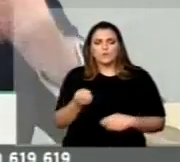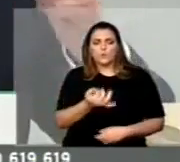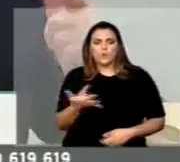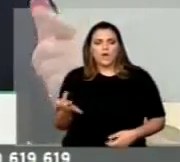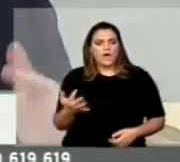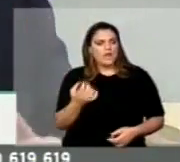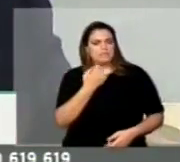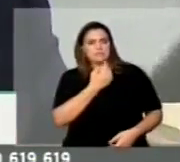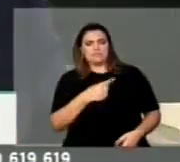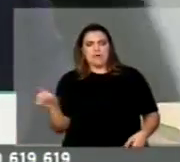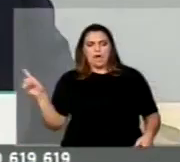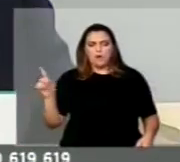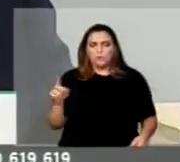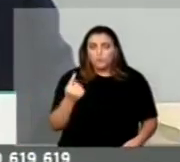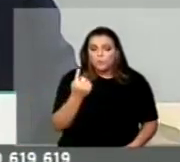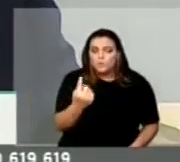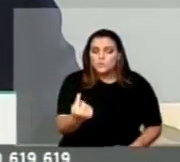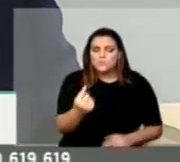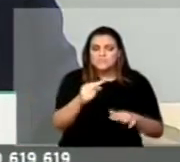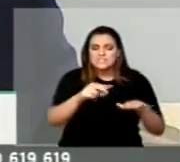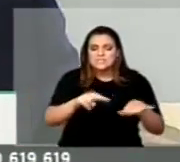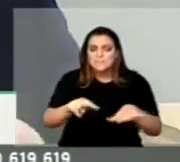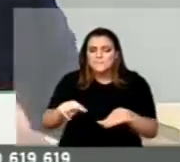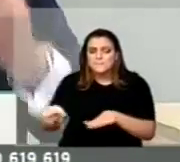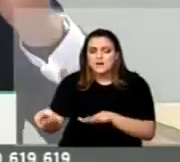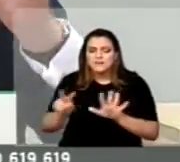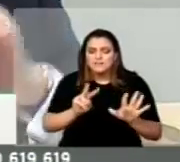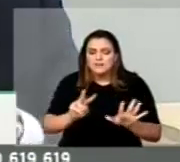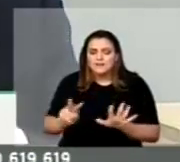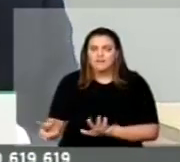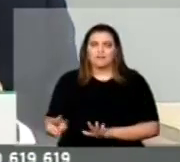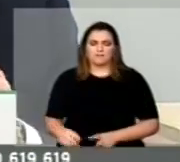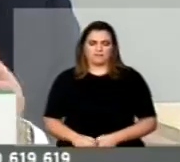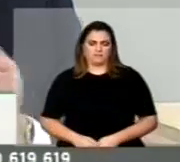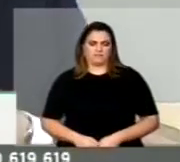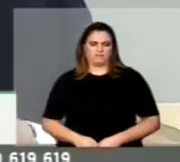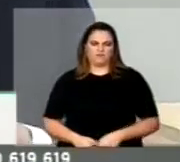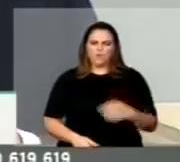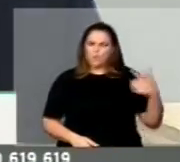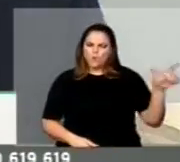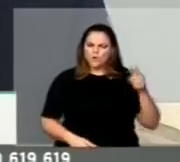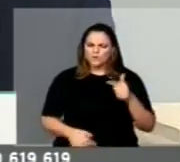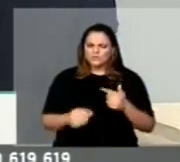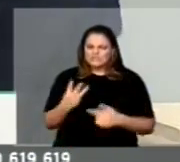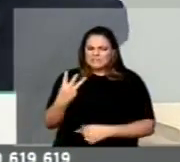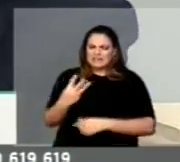Me recusaram o direito de uma semana, enquanto o outro está 3 anos.